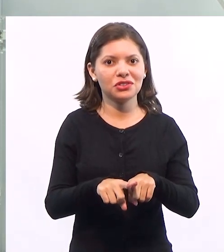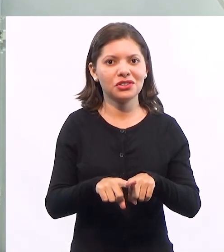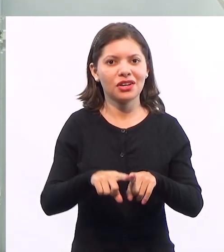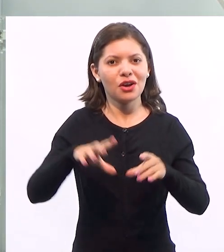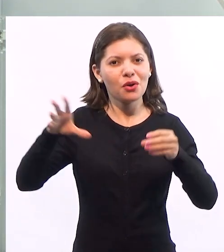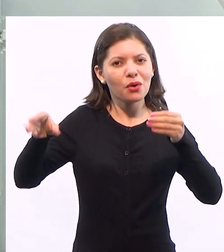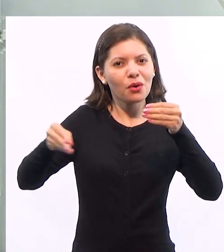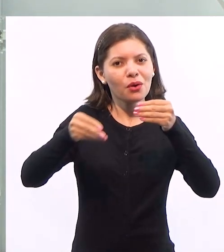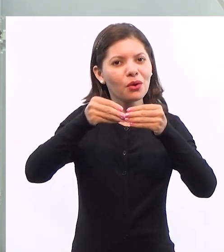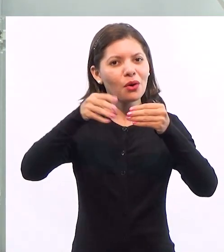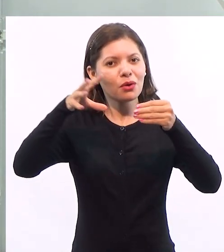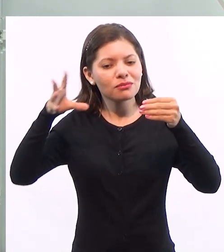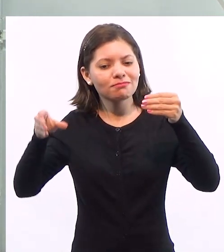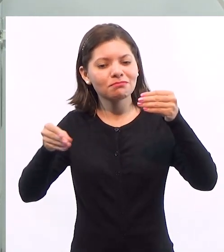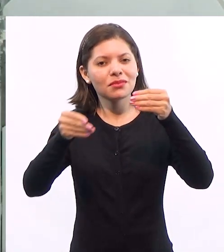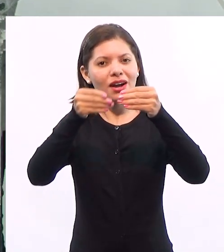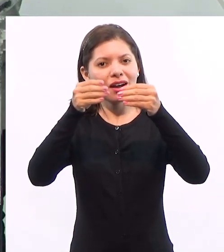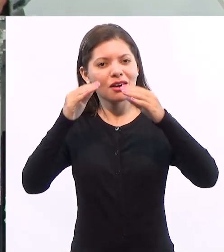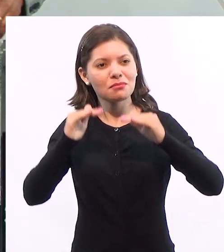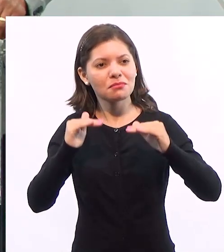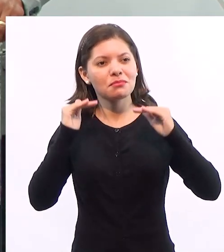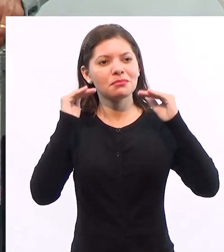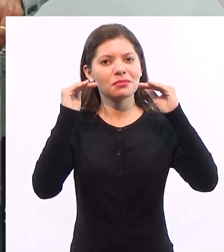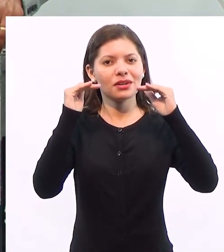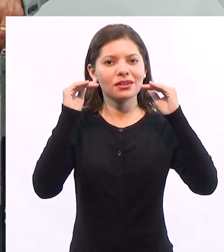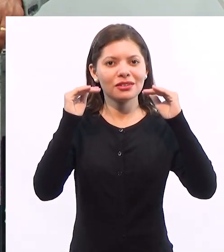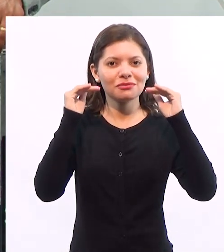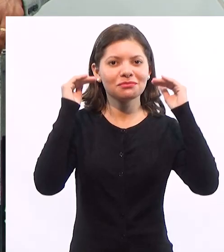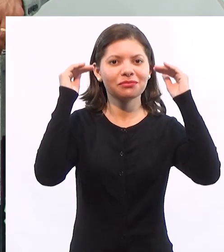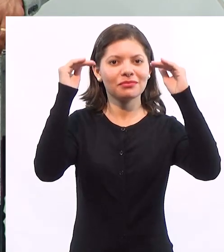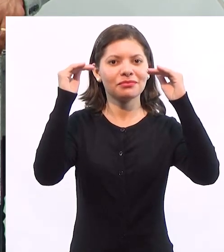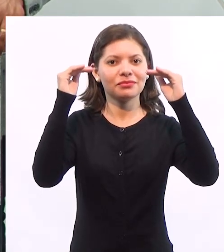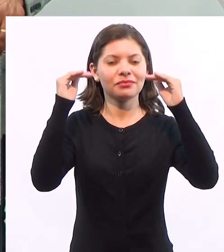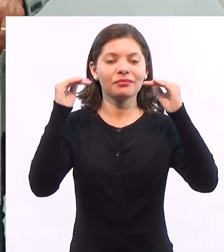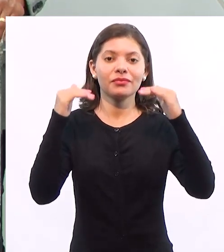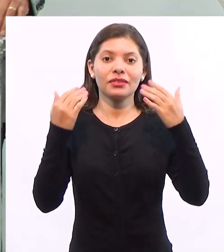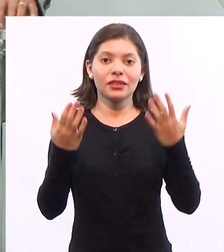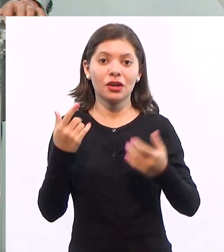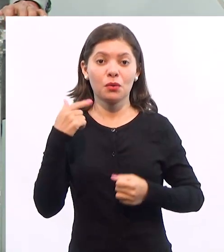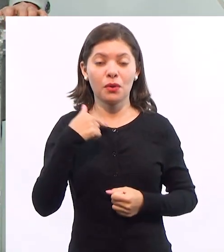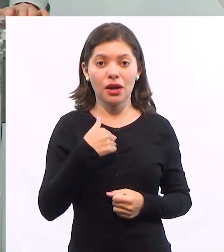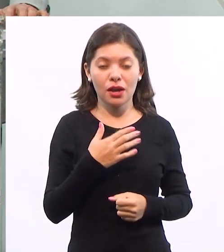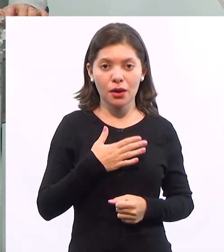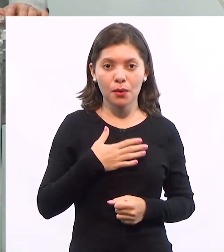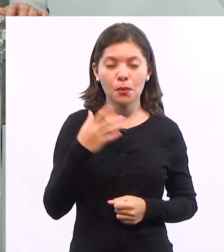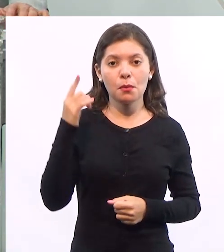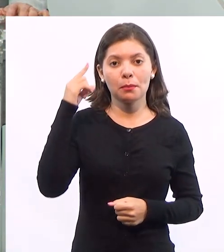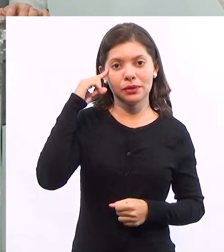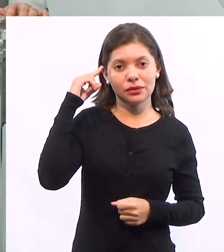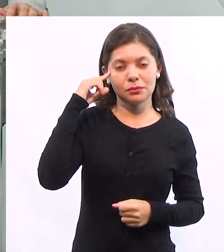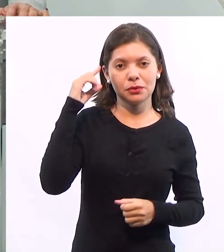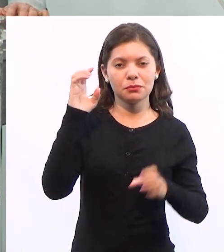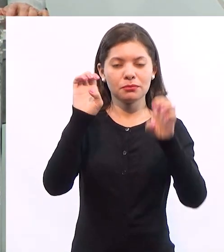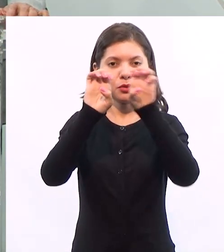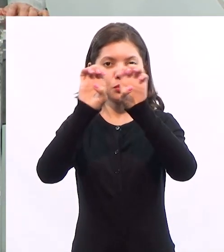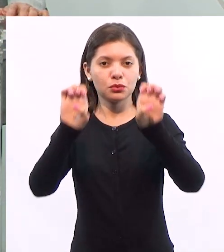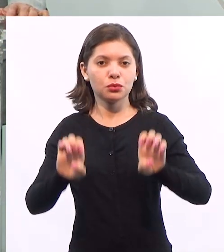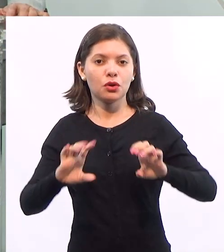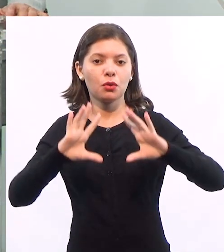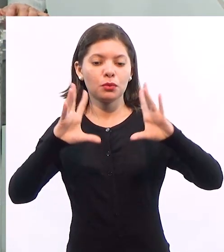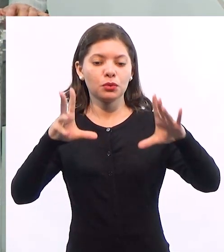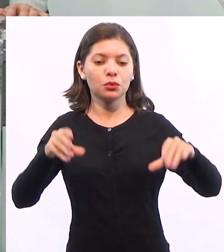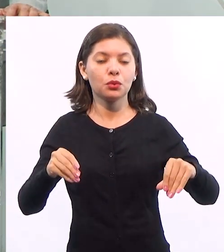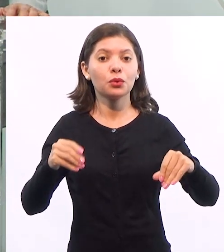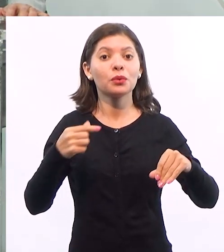né? E aí eu coloco aqui os seus graus hierárquicos. A partir do momento que eu tenho o pensamento voltado para a estrutura como um